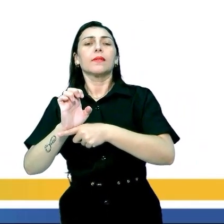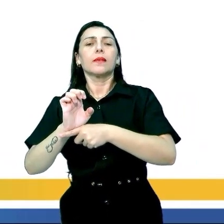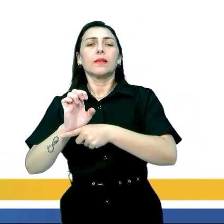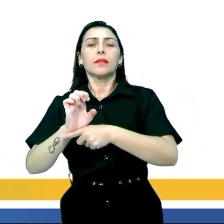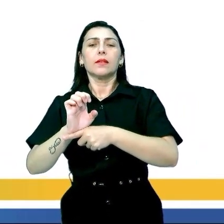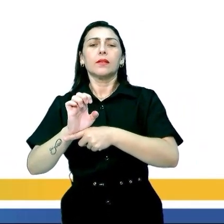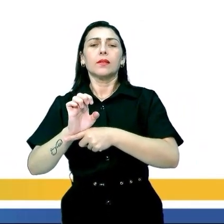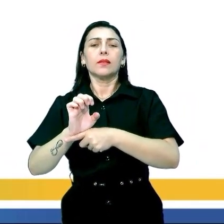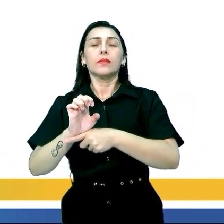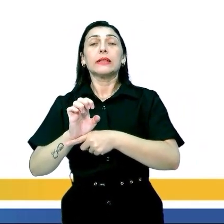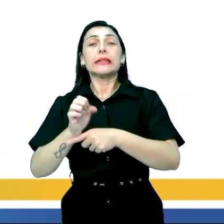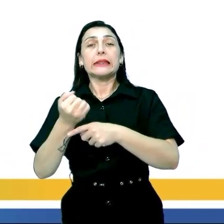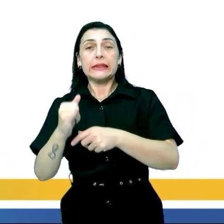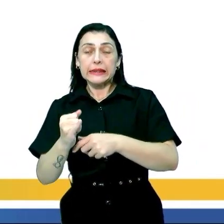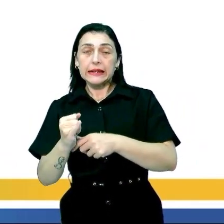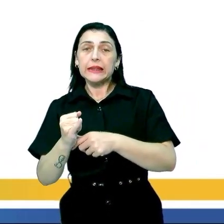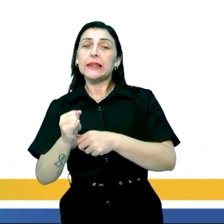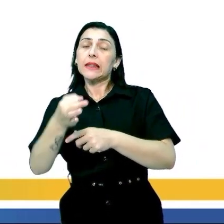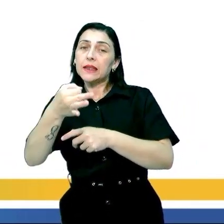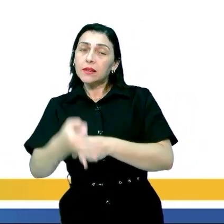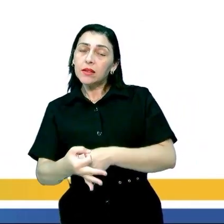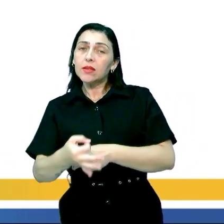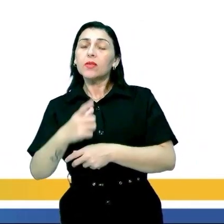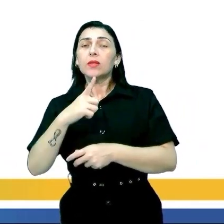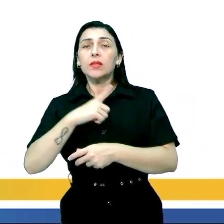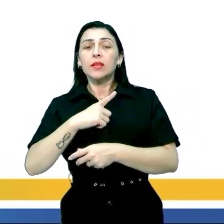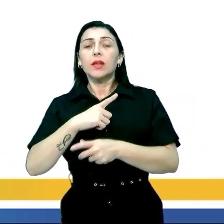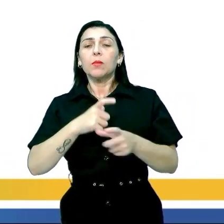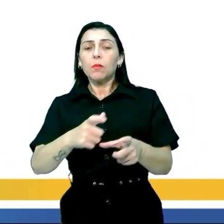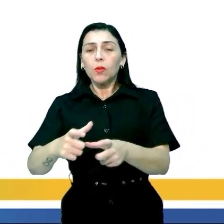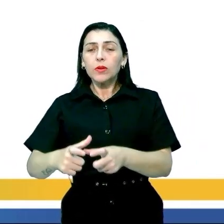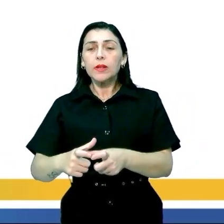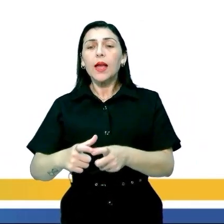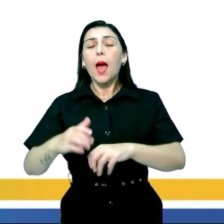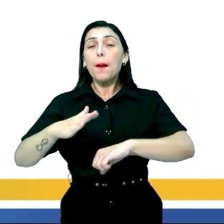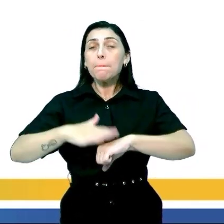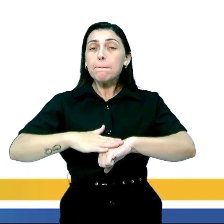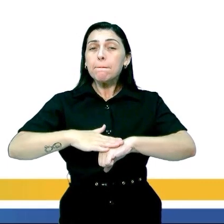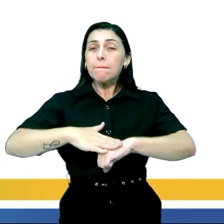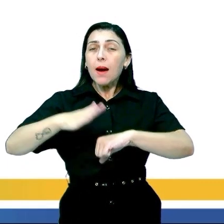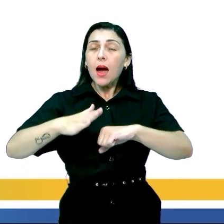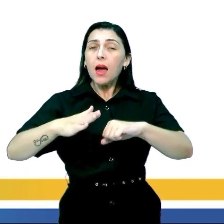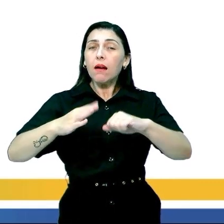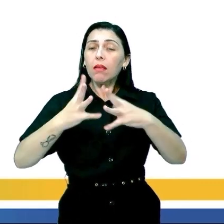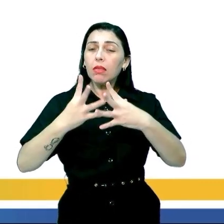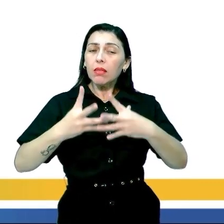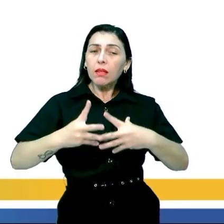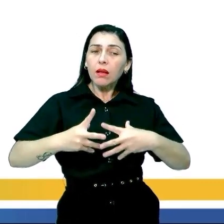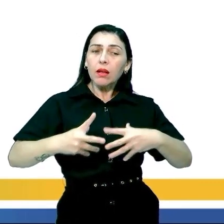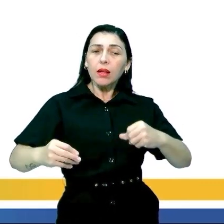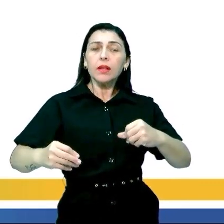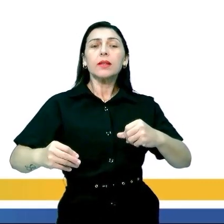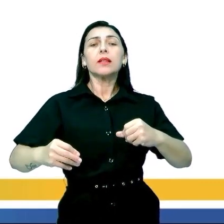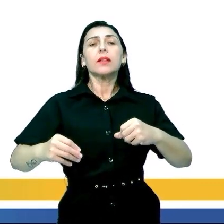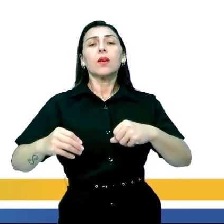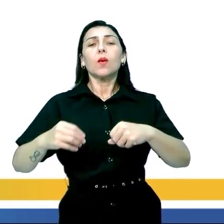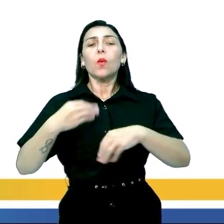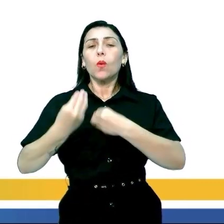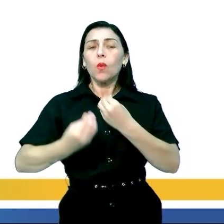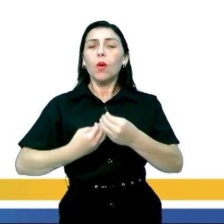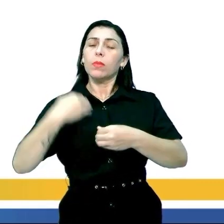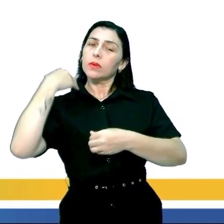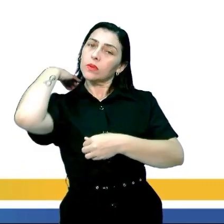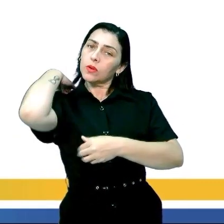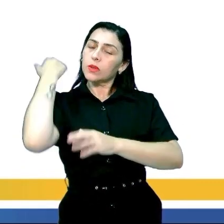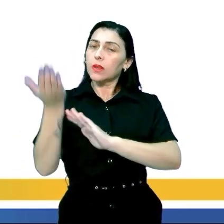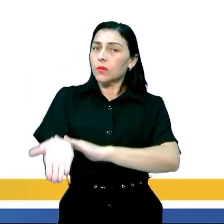E. Se equivale, existindo pontos que manifestam uma maior sensibilidade e discriminação,